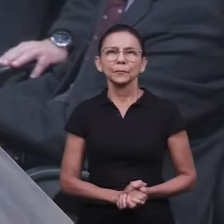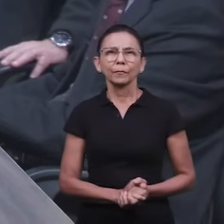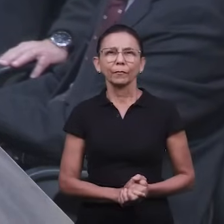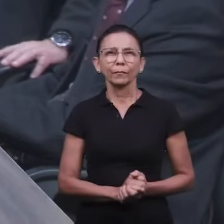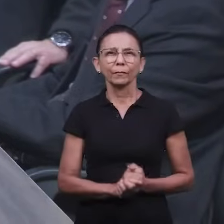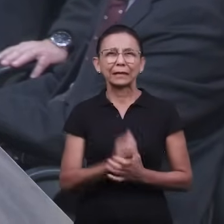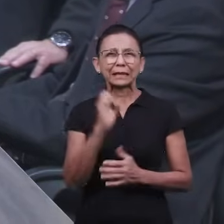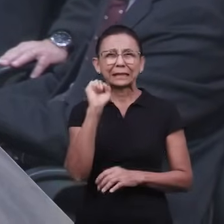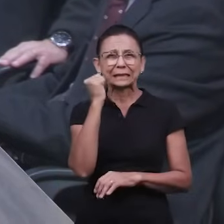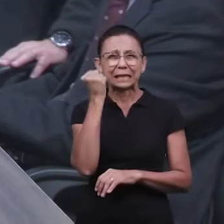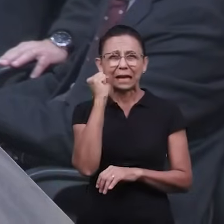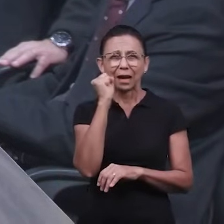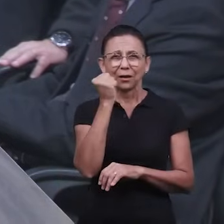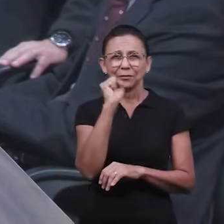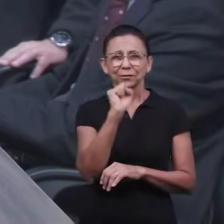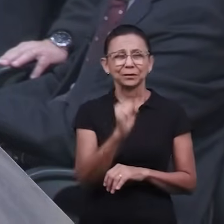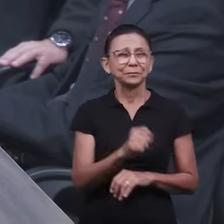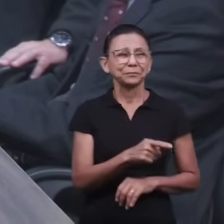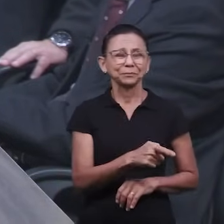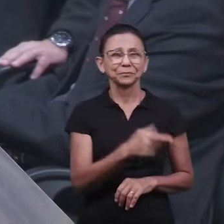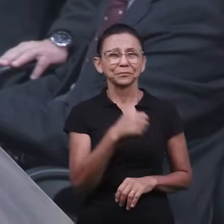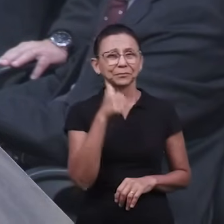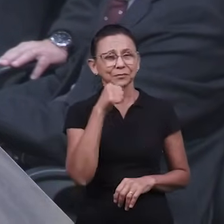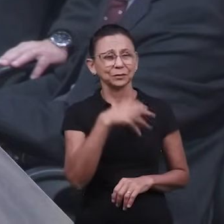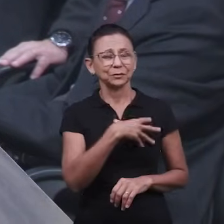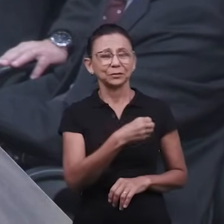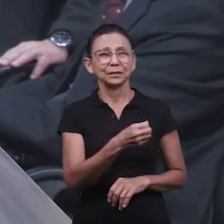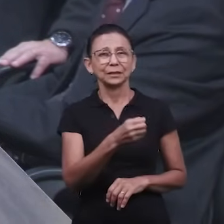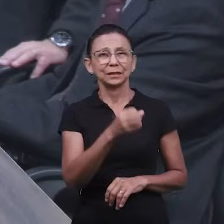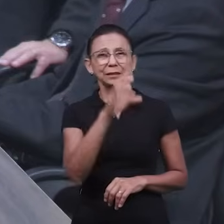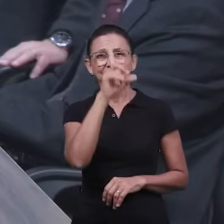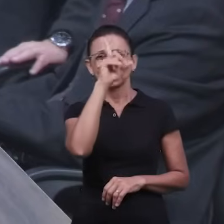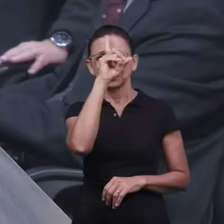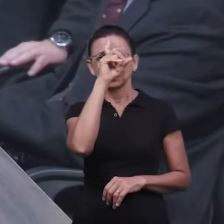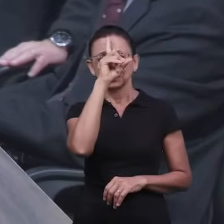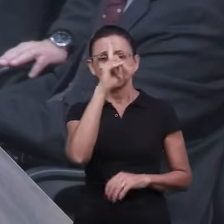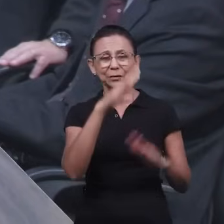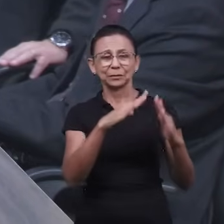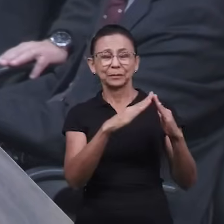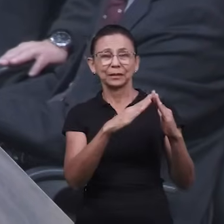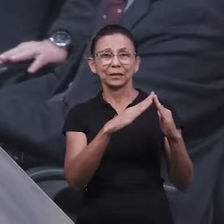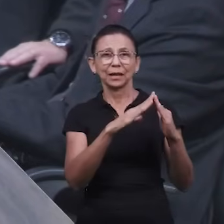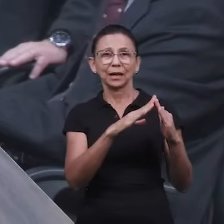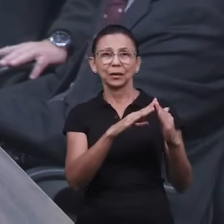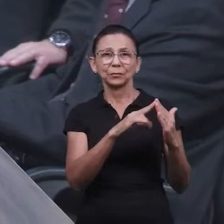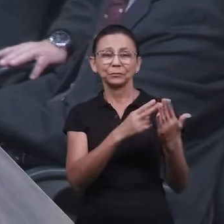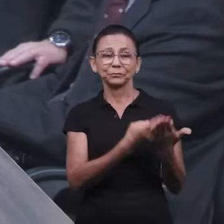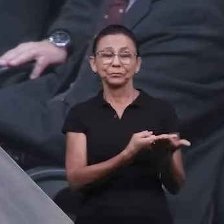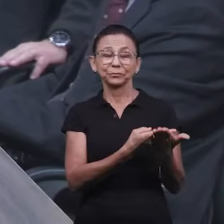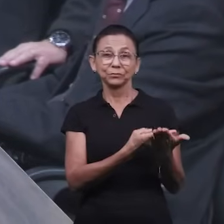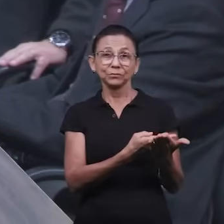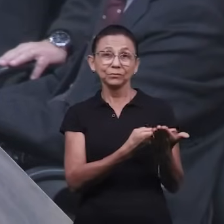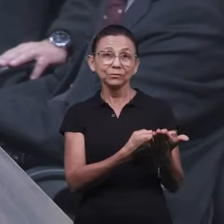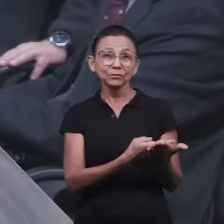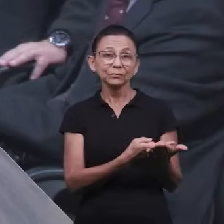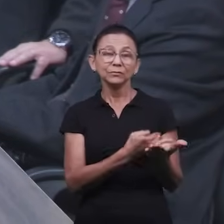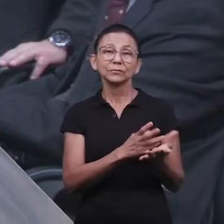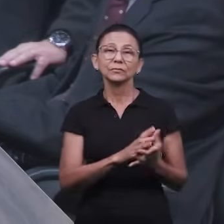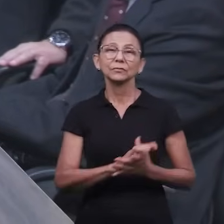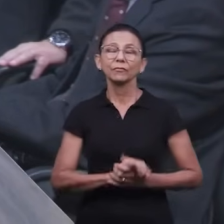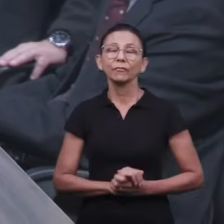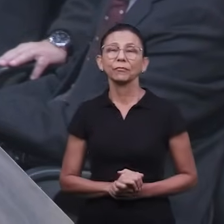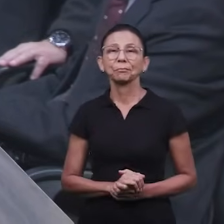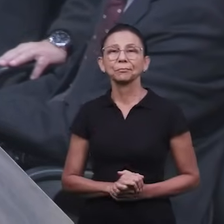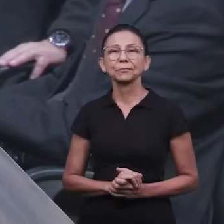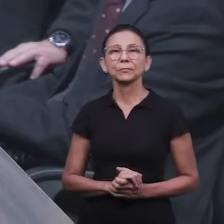grave com a sua filha, que estava no hospital. E primeiro ligou o esposo, que ele tomou conhecimento,